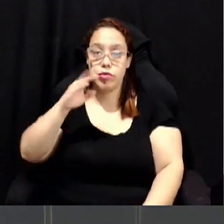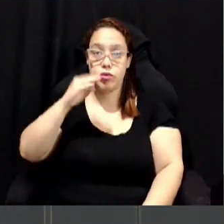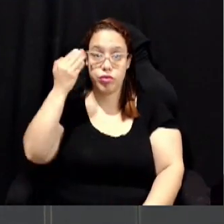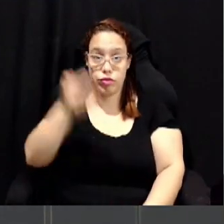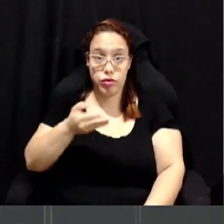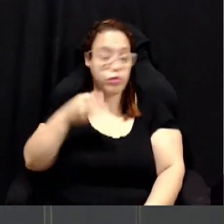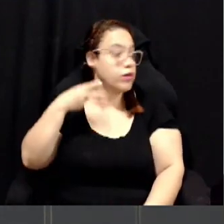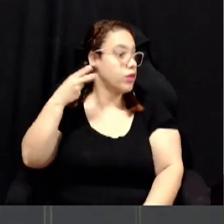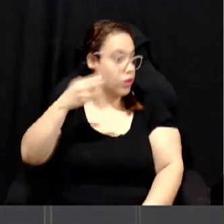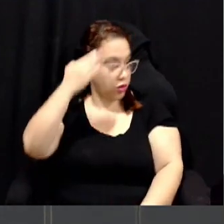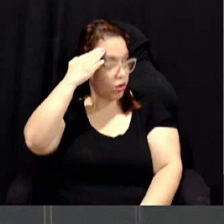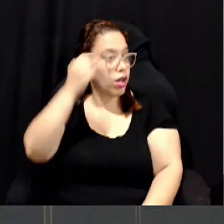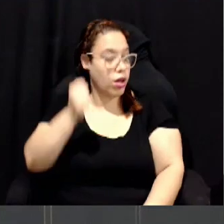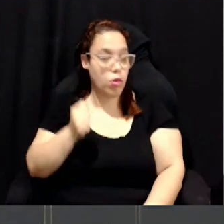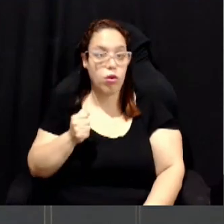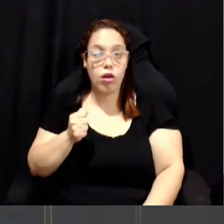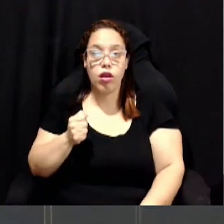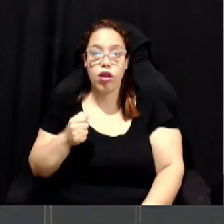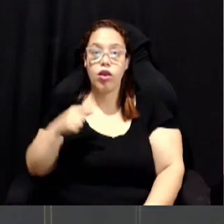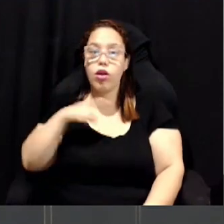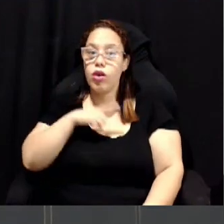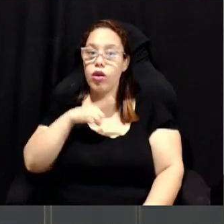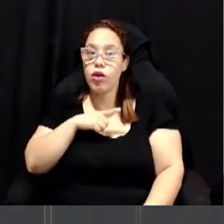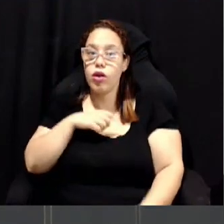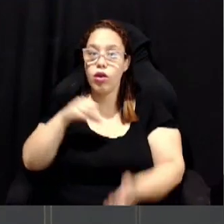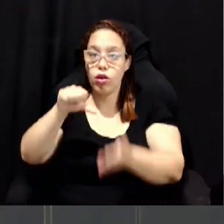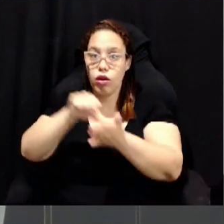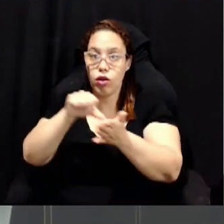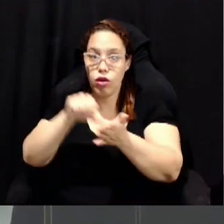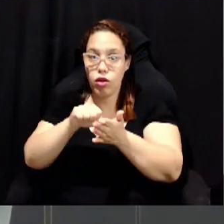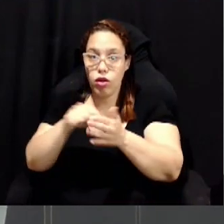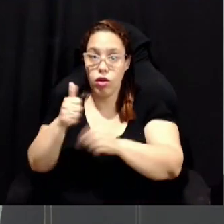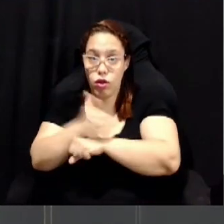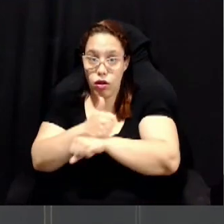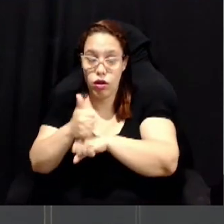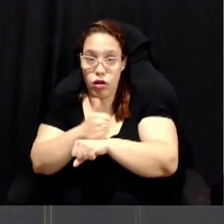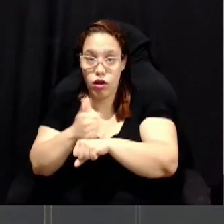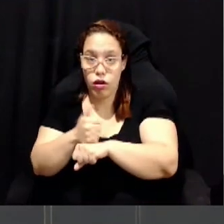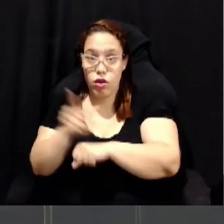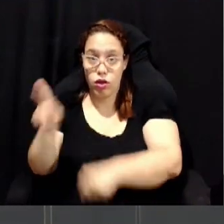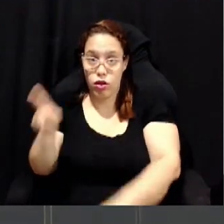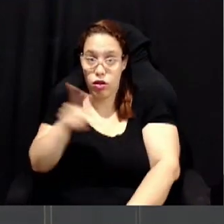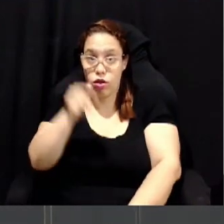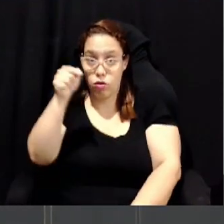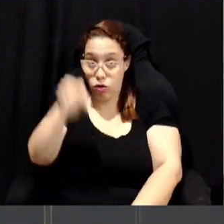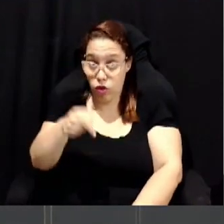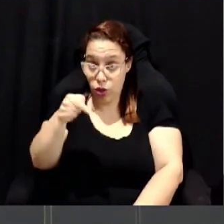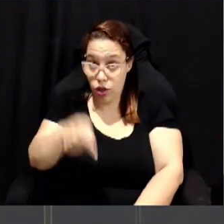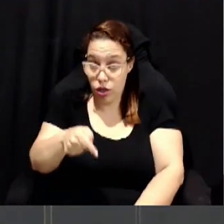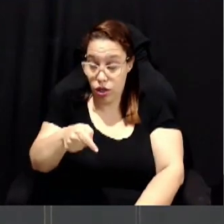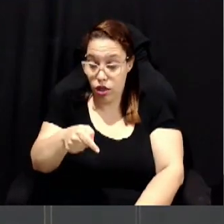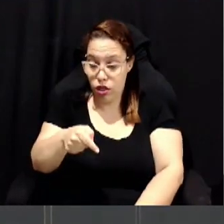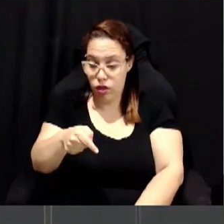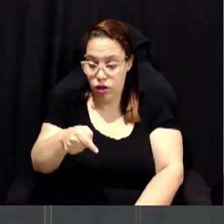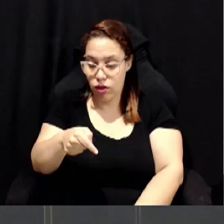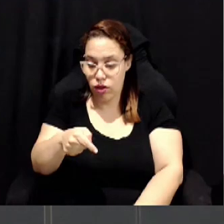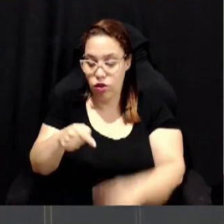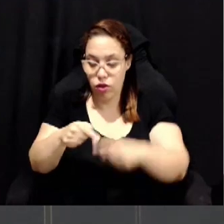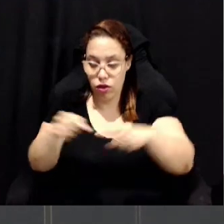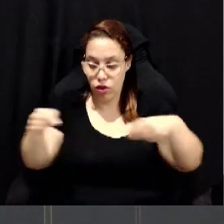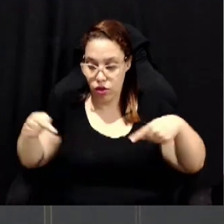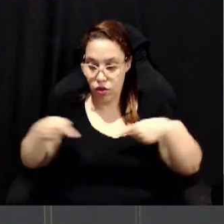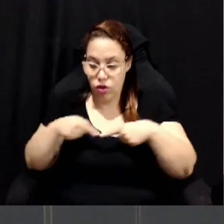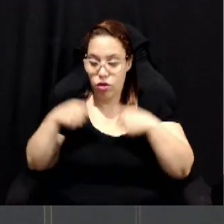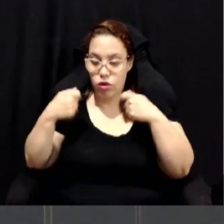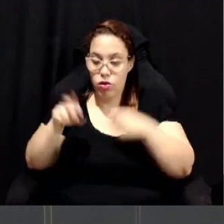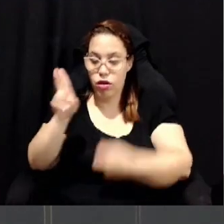saber disso. Nós temos um centro de formação profissional de professores aqui, né? E eu acho que esse espaço precisa ser usado